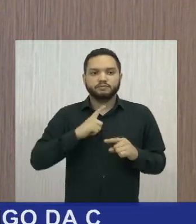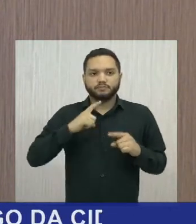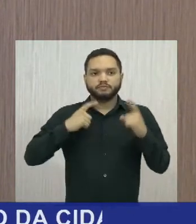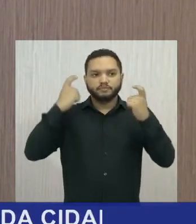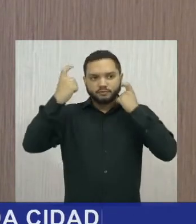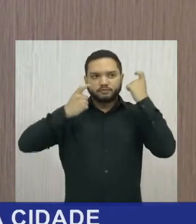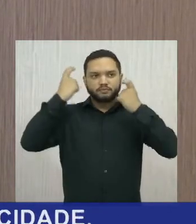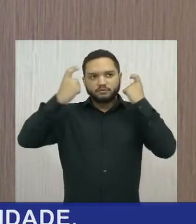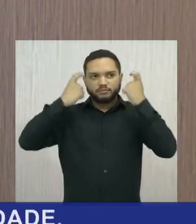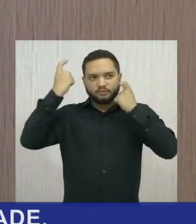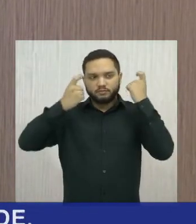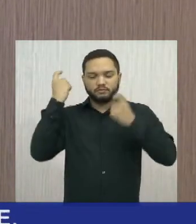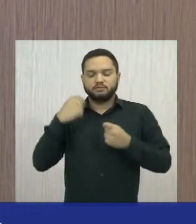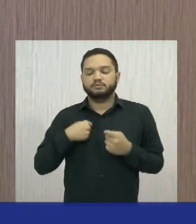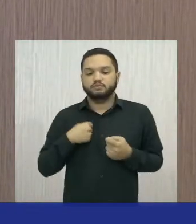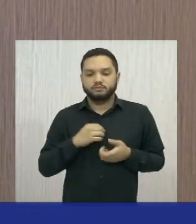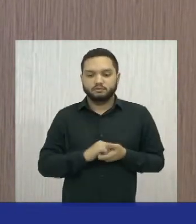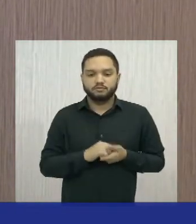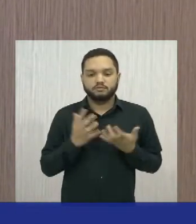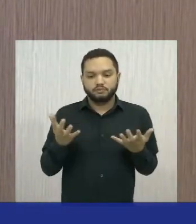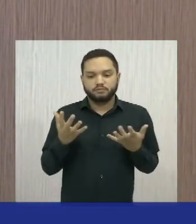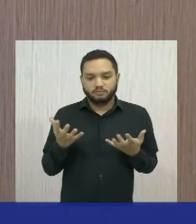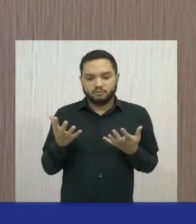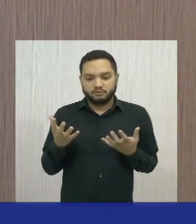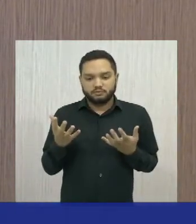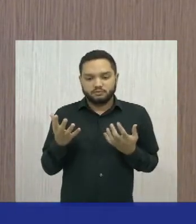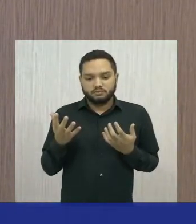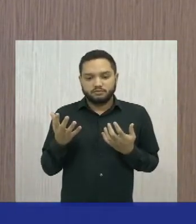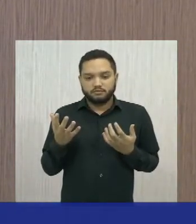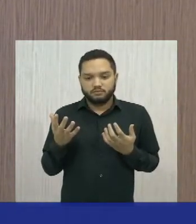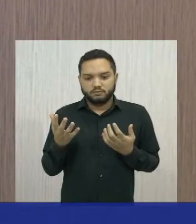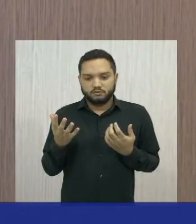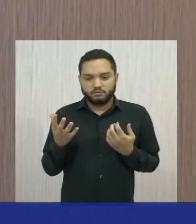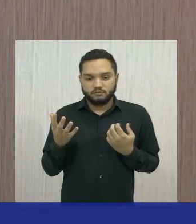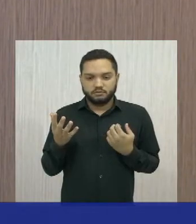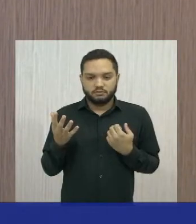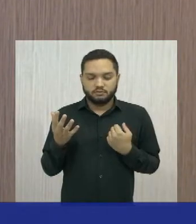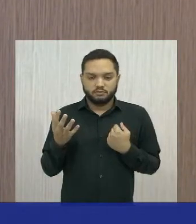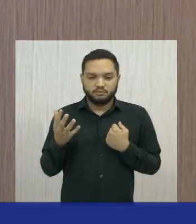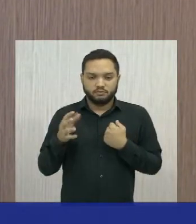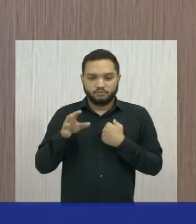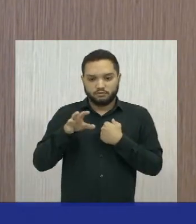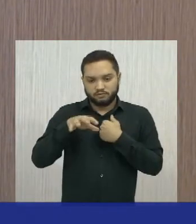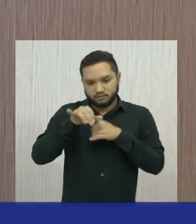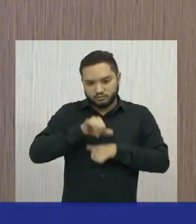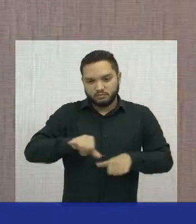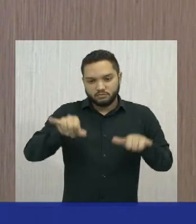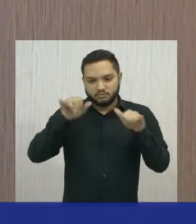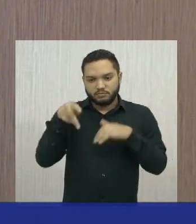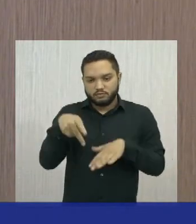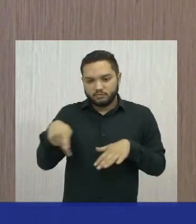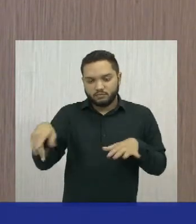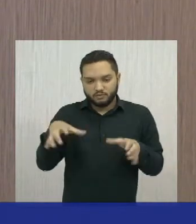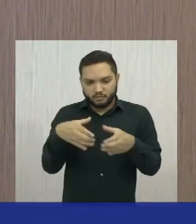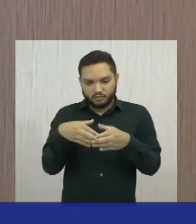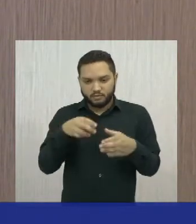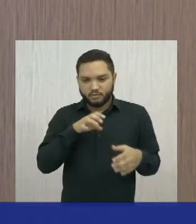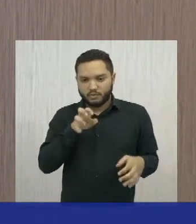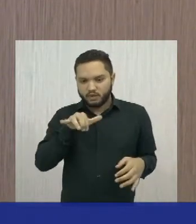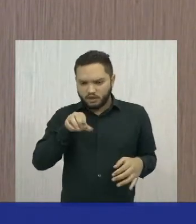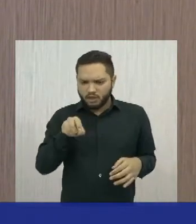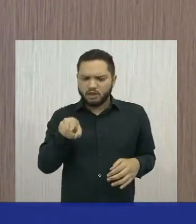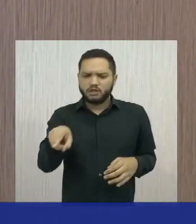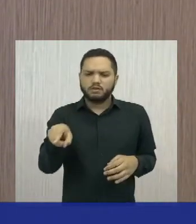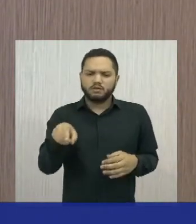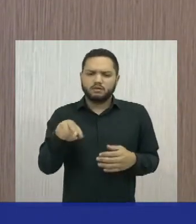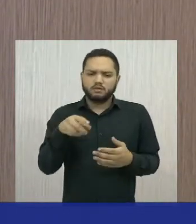preocupação e compartilhar com satisfação a abertura demonstrada pelo presidente da comissão, o vereador Ézio.